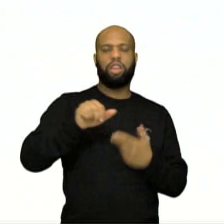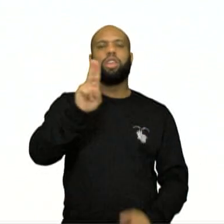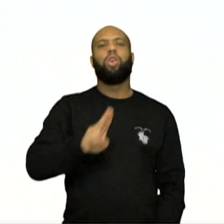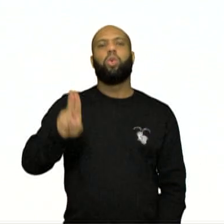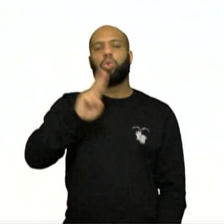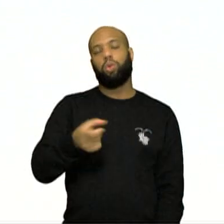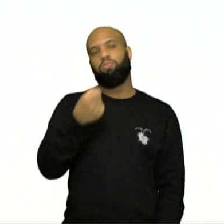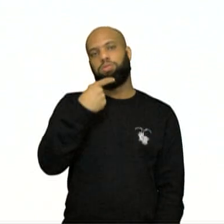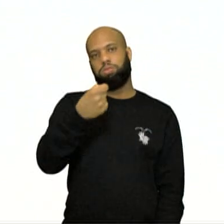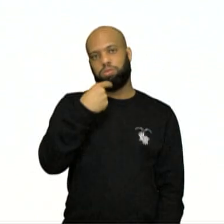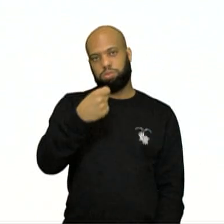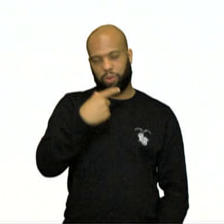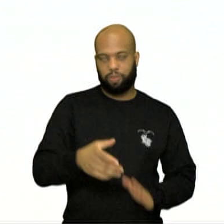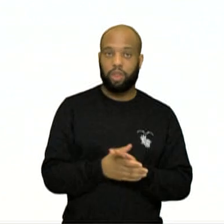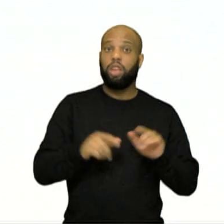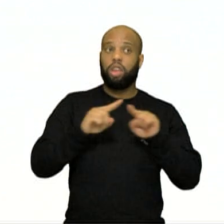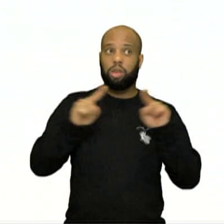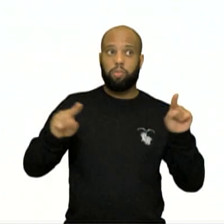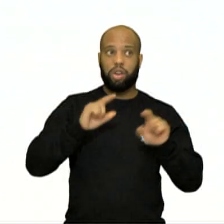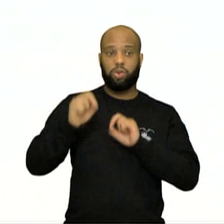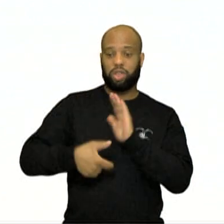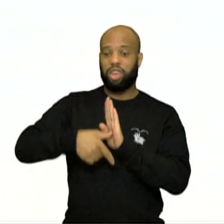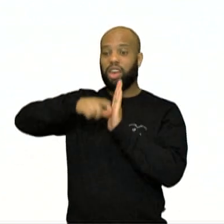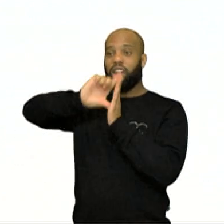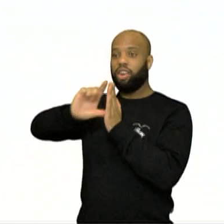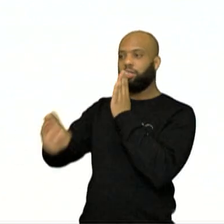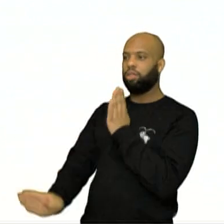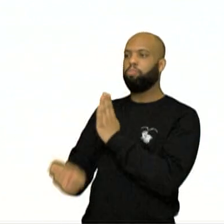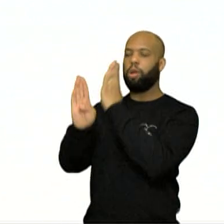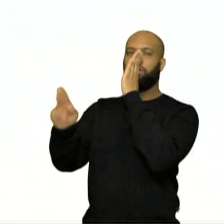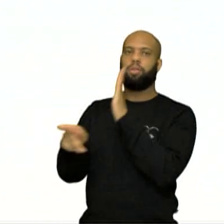como medicamento, mas que foi previamente